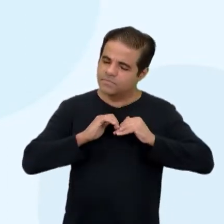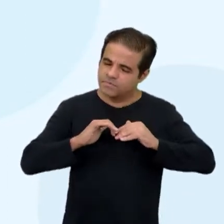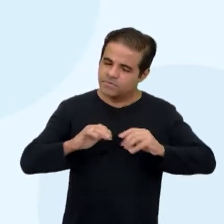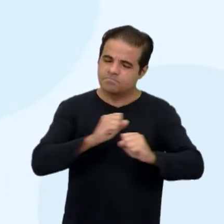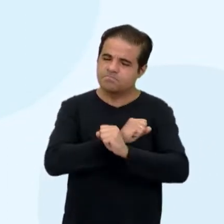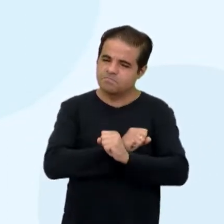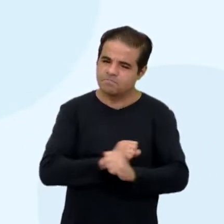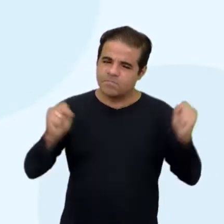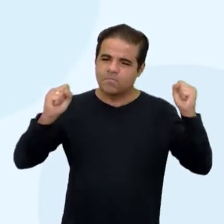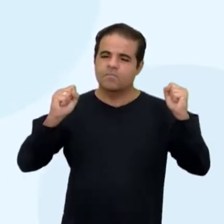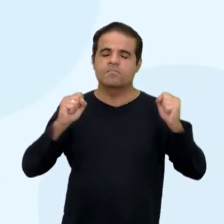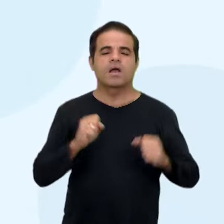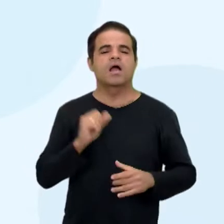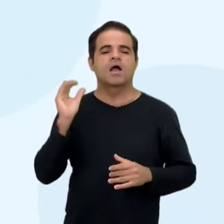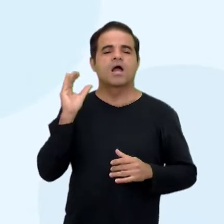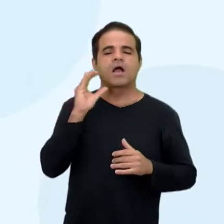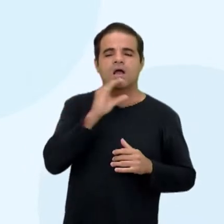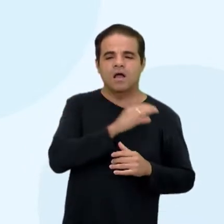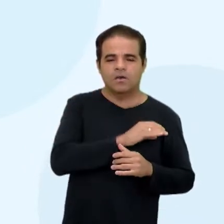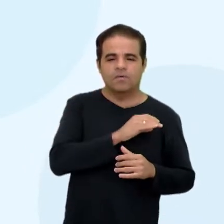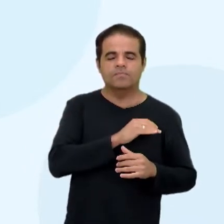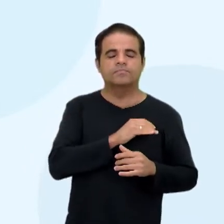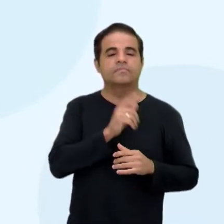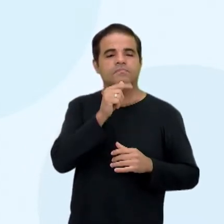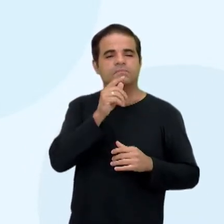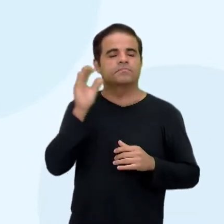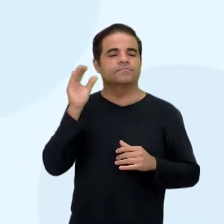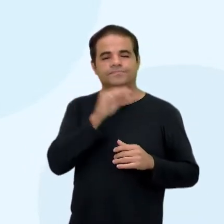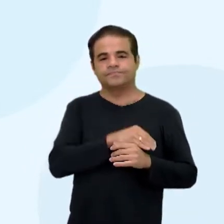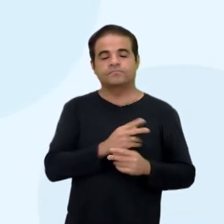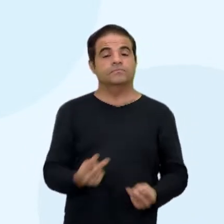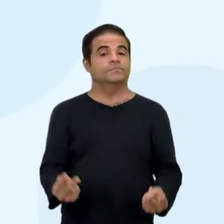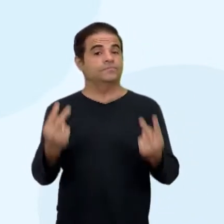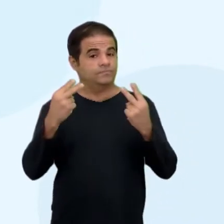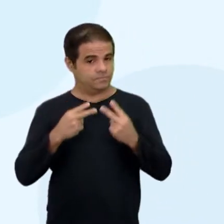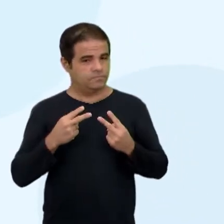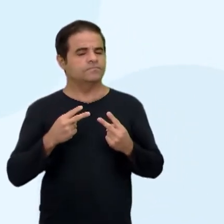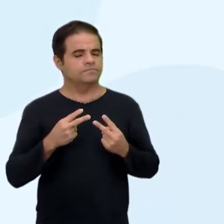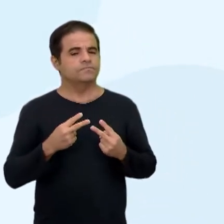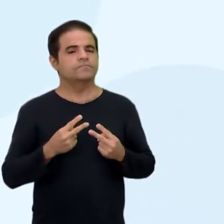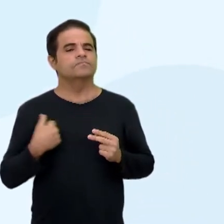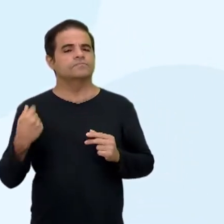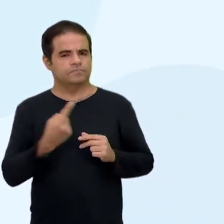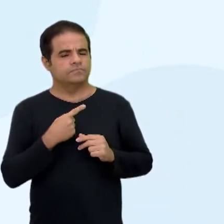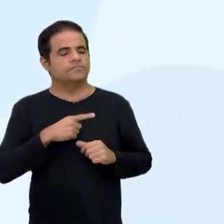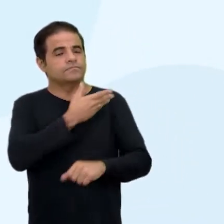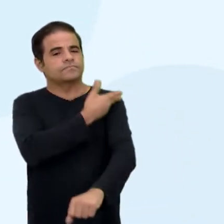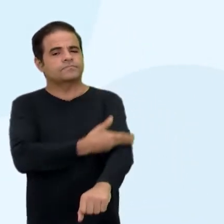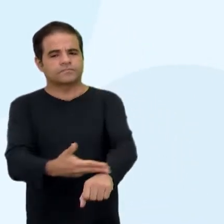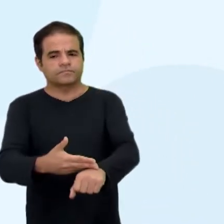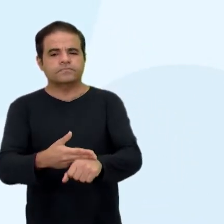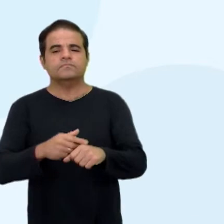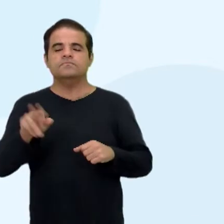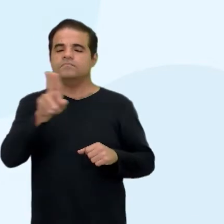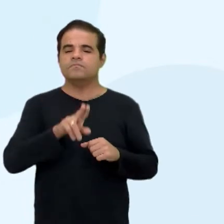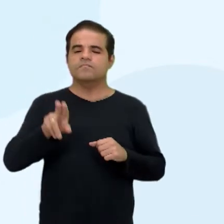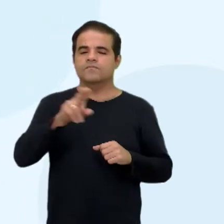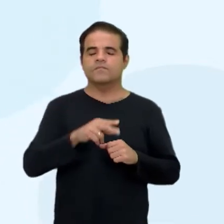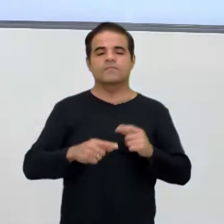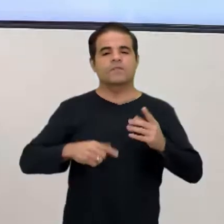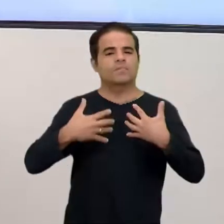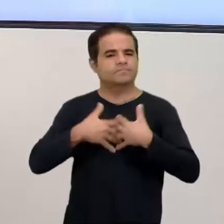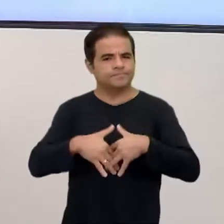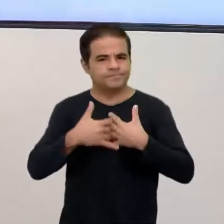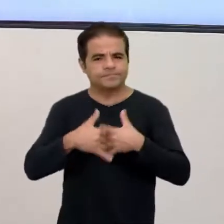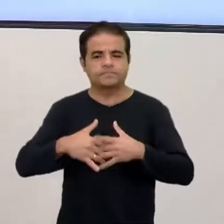bomba de calor para aquecimento de água. Então, voltando aqui para mim, ó, a gente tem o costume de usar equipamentos